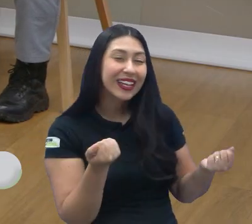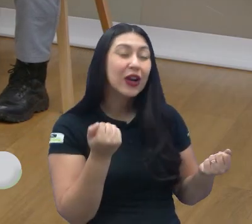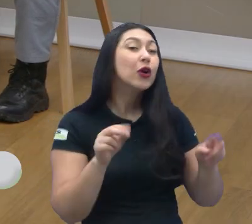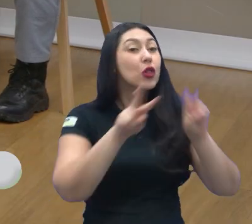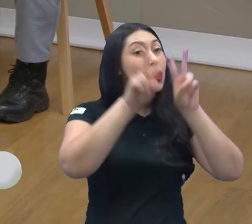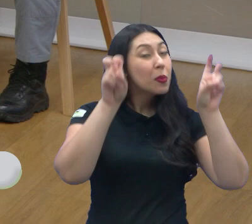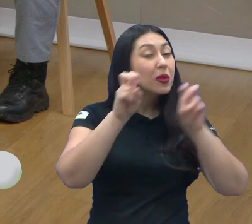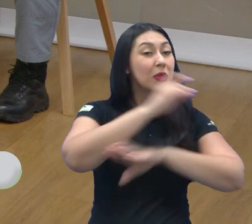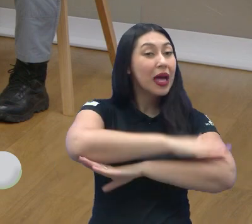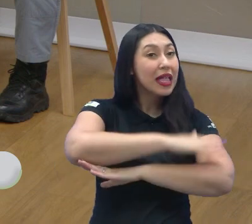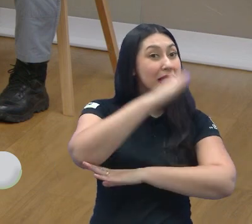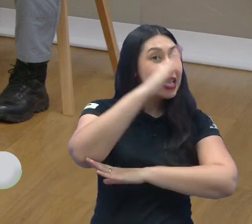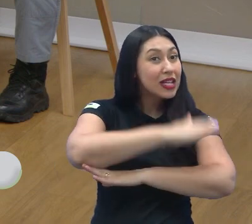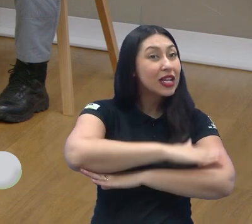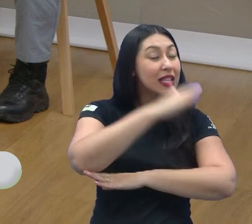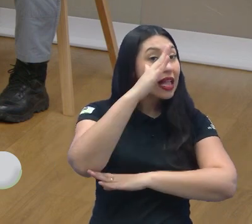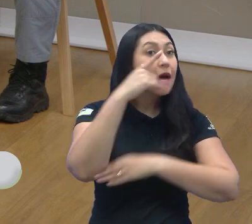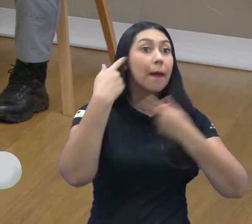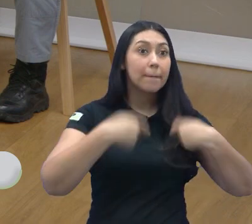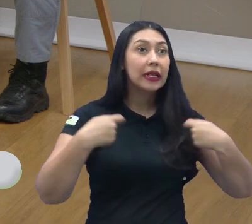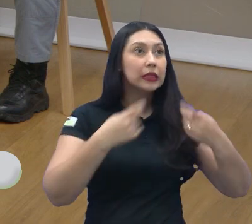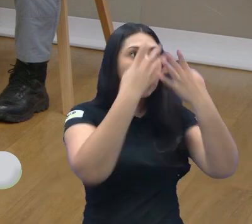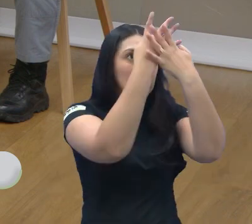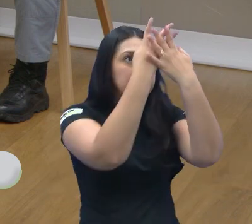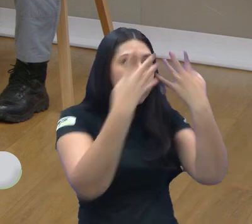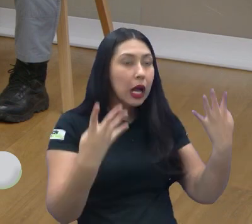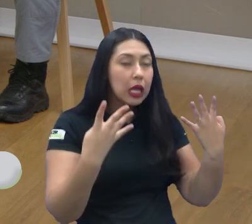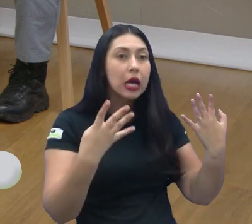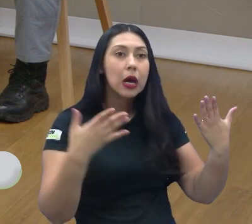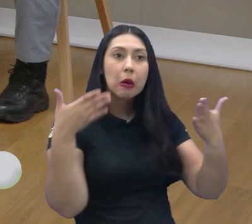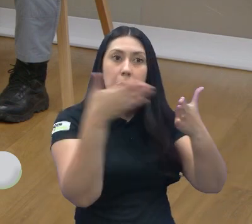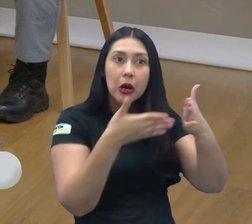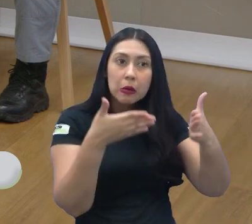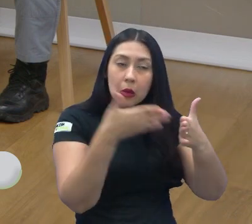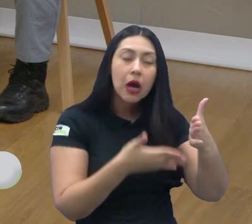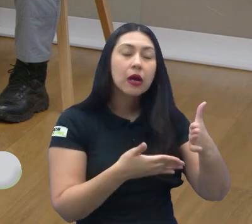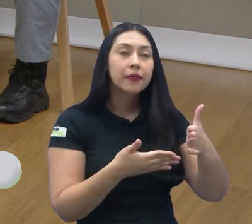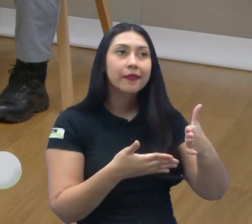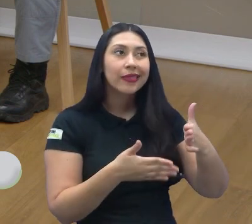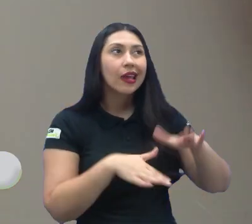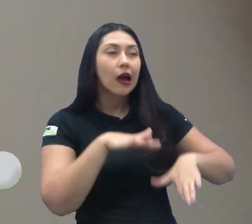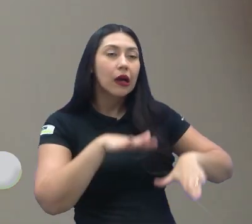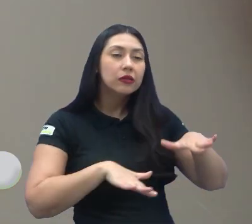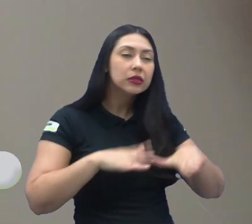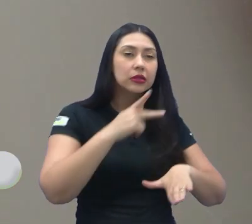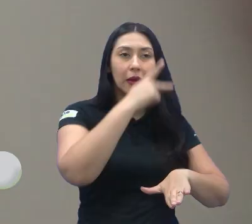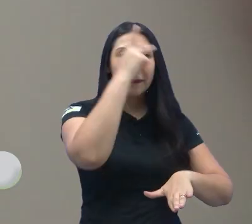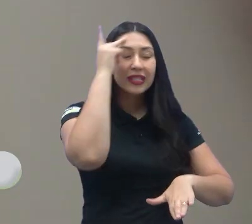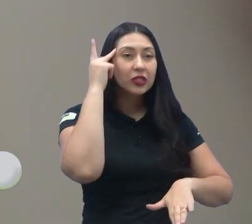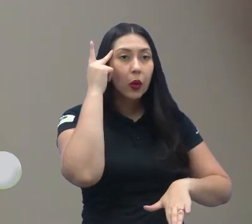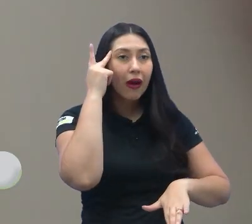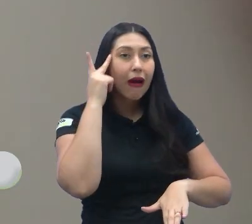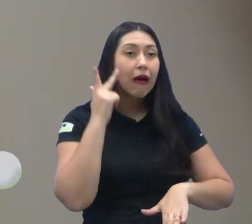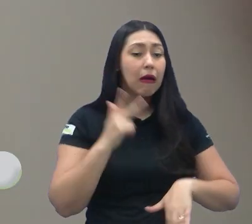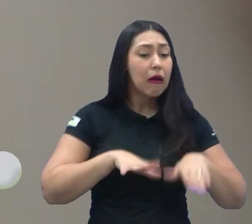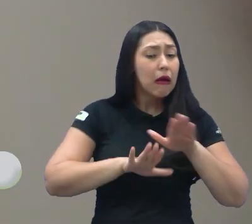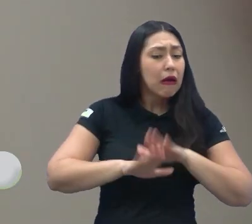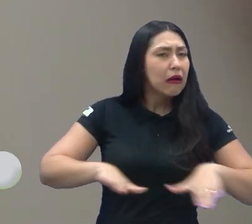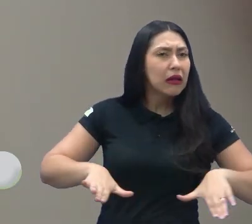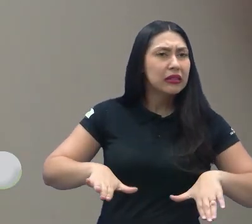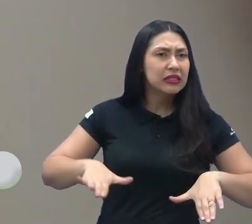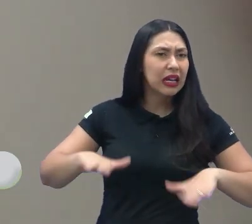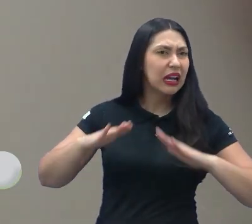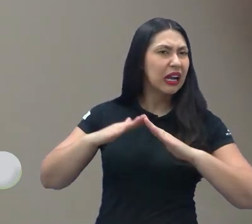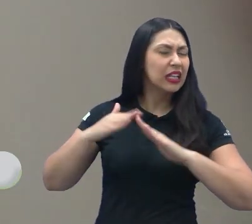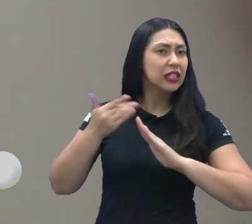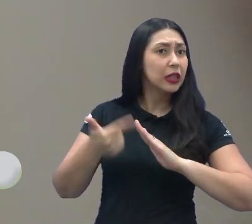é importante ficar atento àquela questão de proteção mesmo, né? Da tela. Às vezes as pessoas até não têm criança em casa, mas período de férias